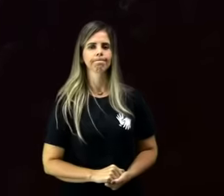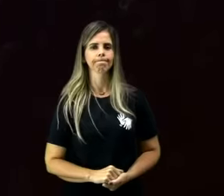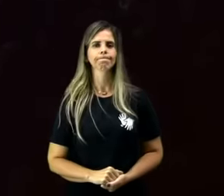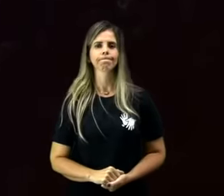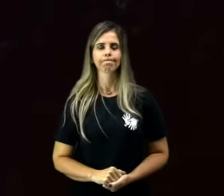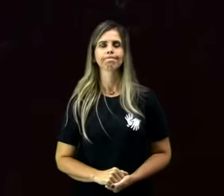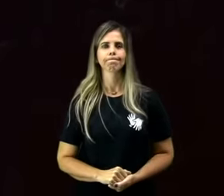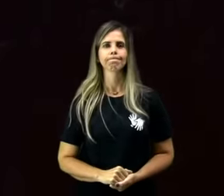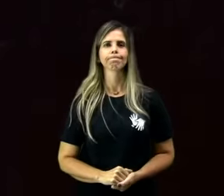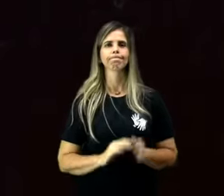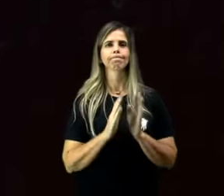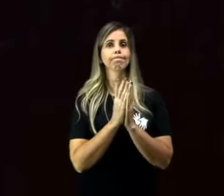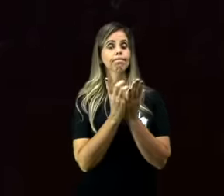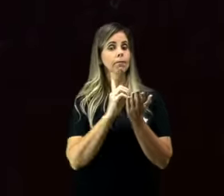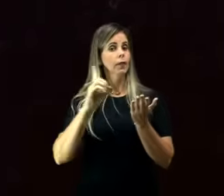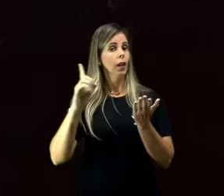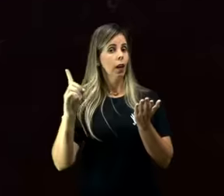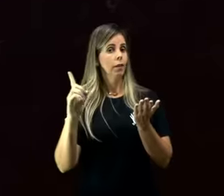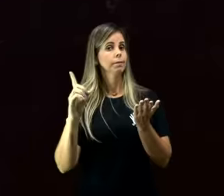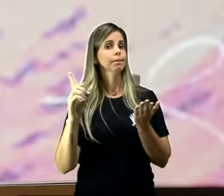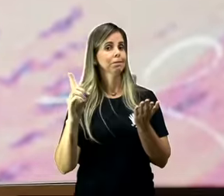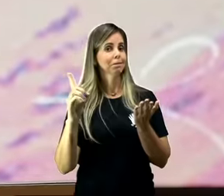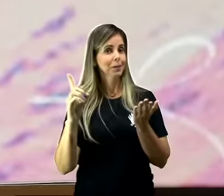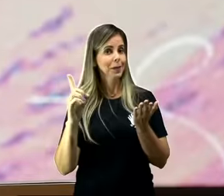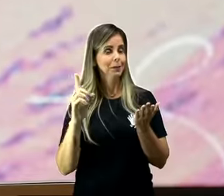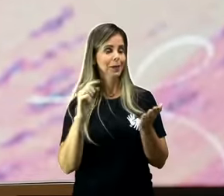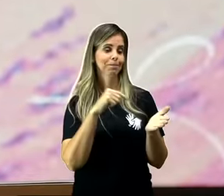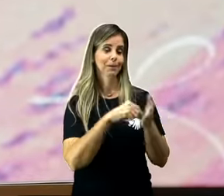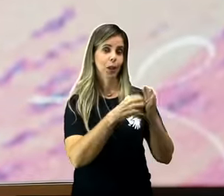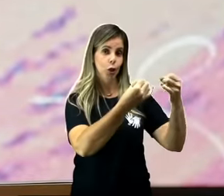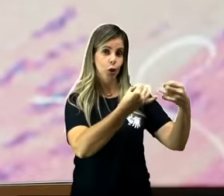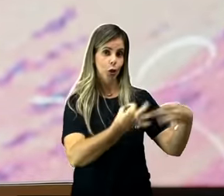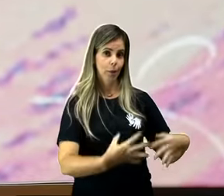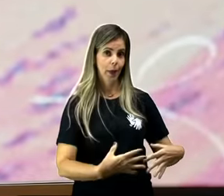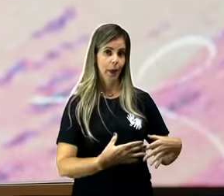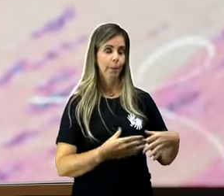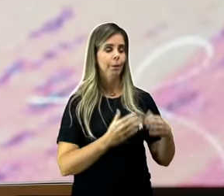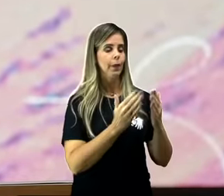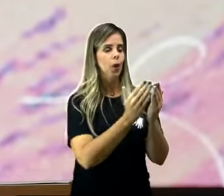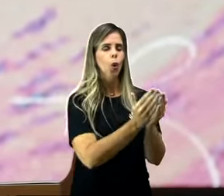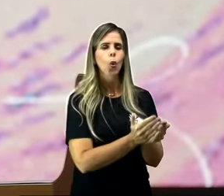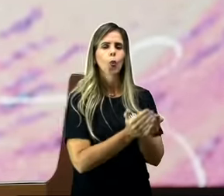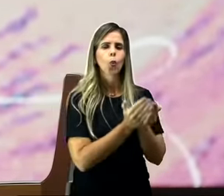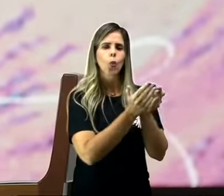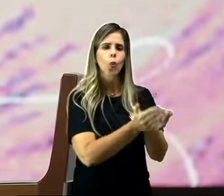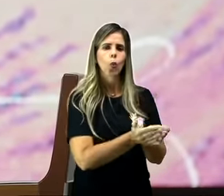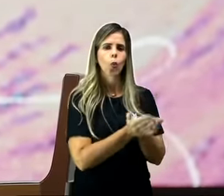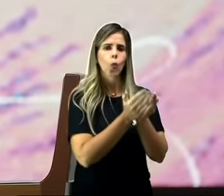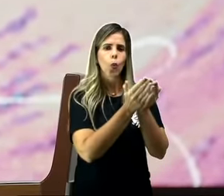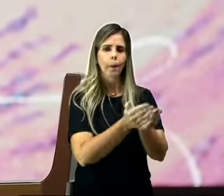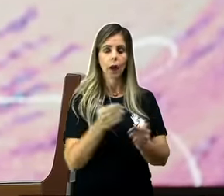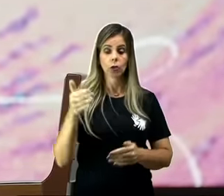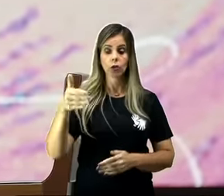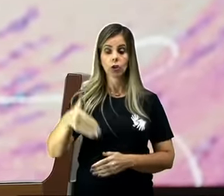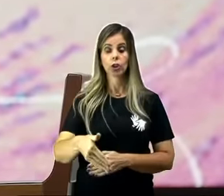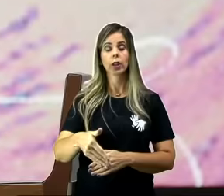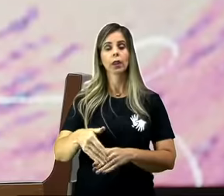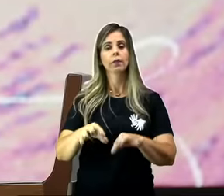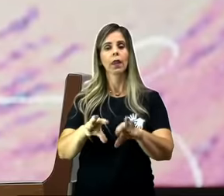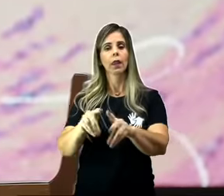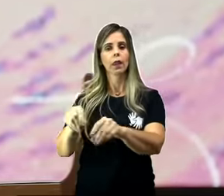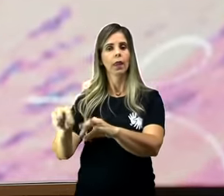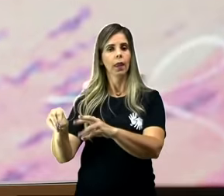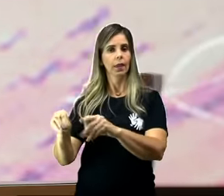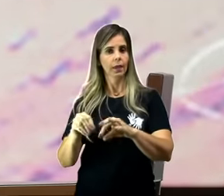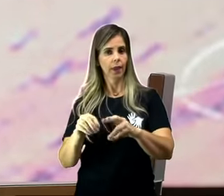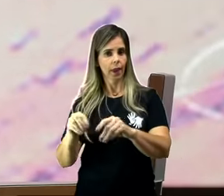A Bíblia diz que quanto mais o barco se aproximava da terra, mais o vento soprava forte. Quem está comigo aqui? Vou